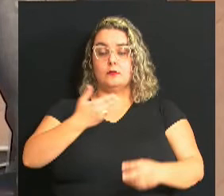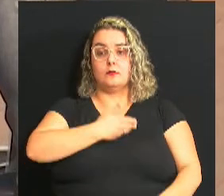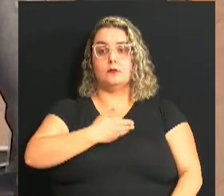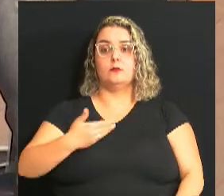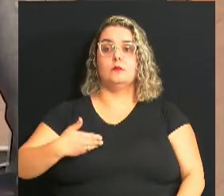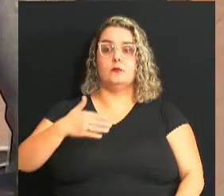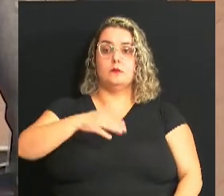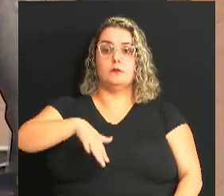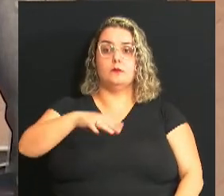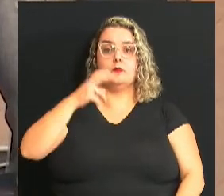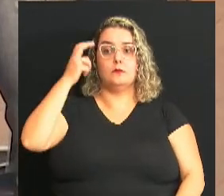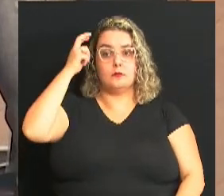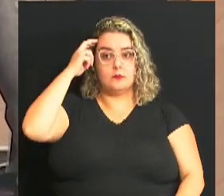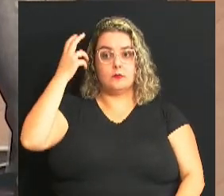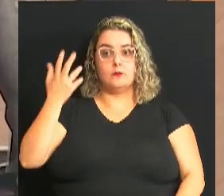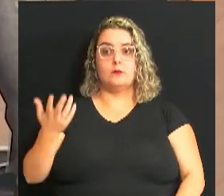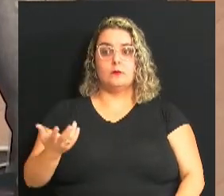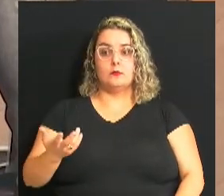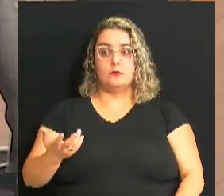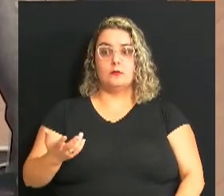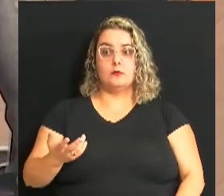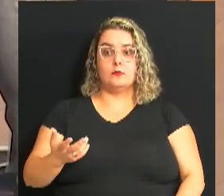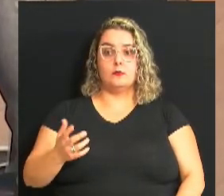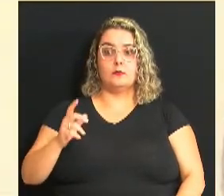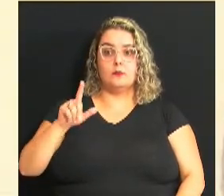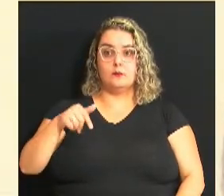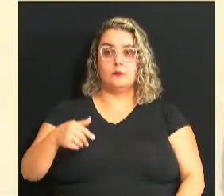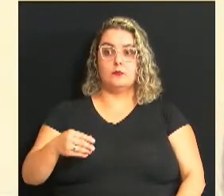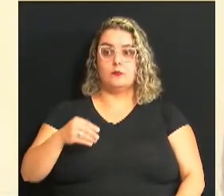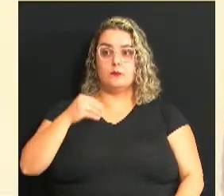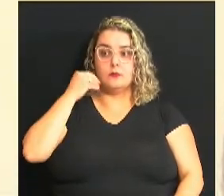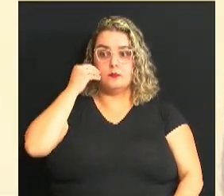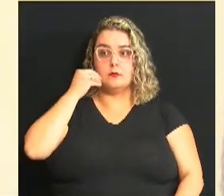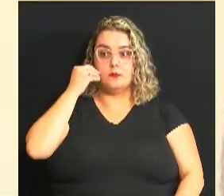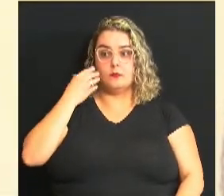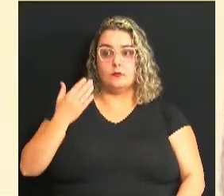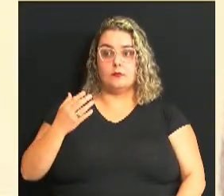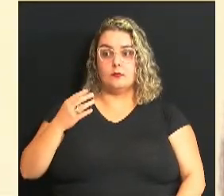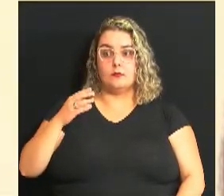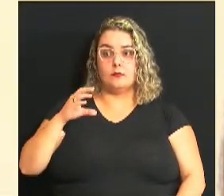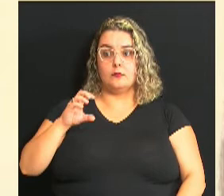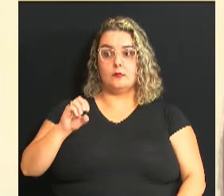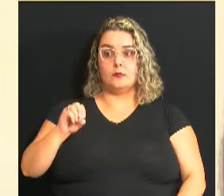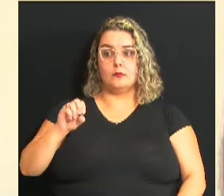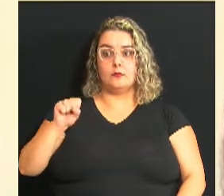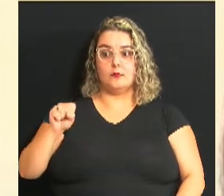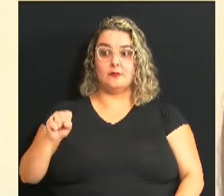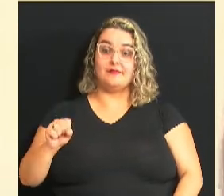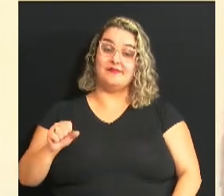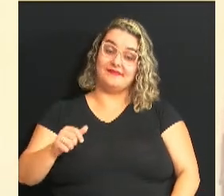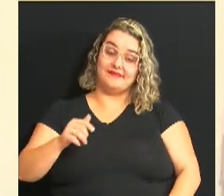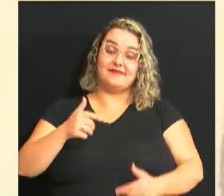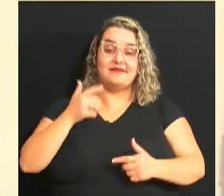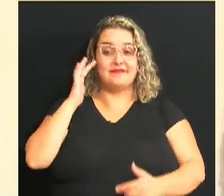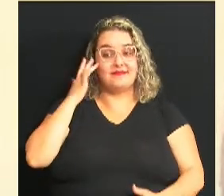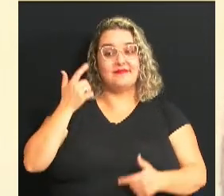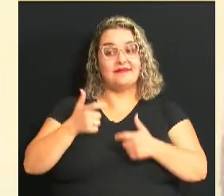cultura, depois você me diz, tem alguma experiência positiva de OS, Gabriel? Eu acho que a grande maioria na nossa